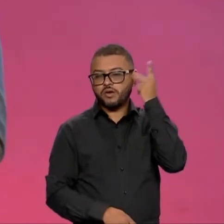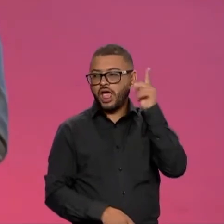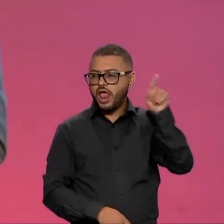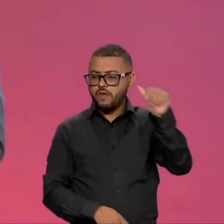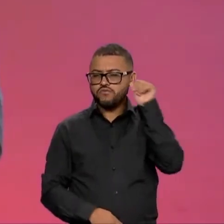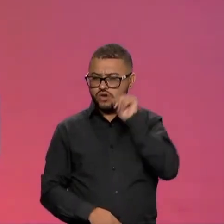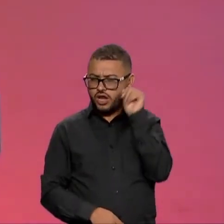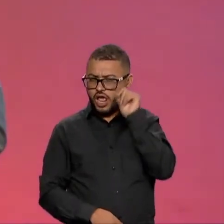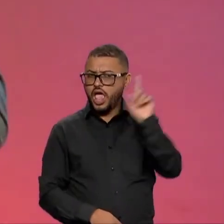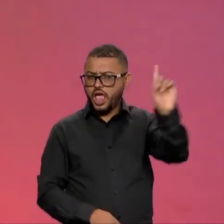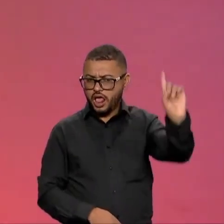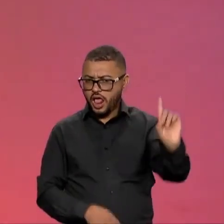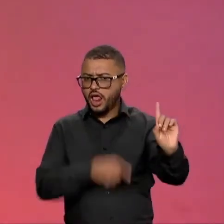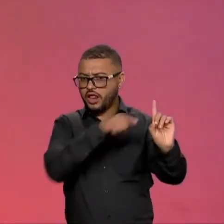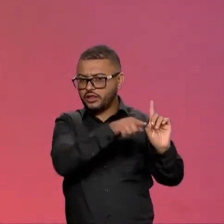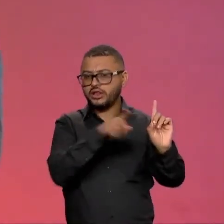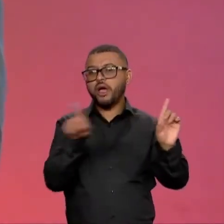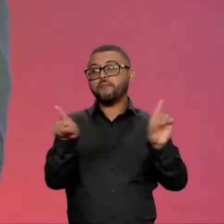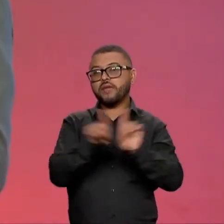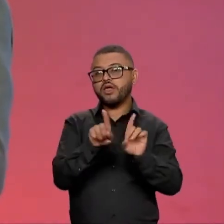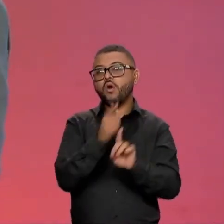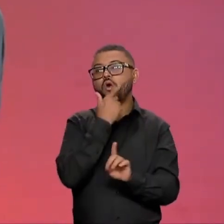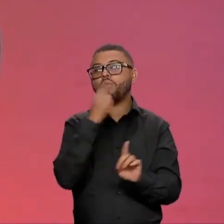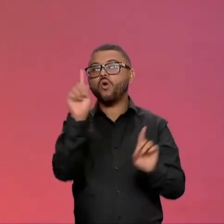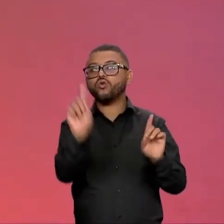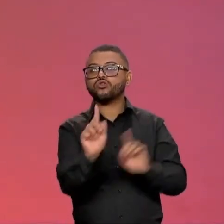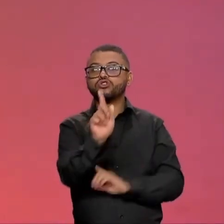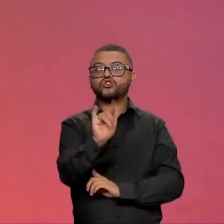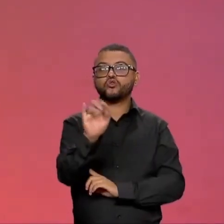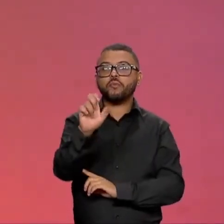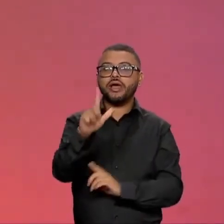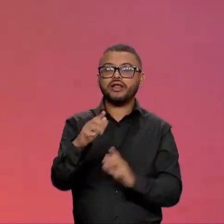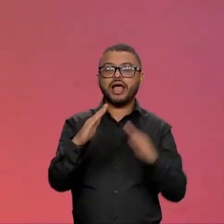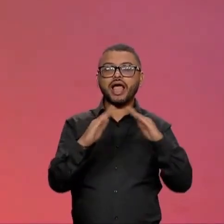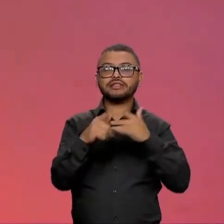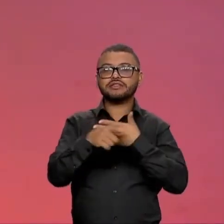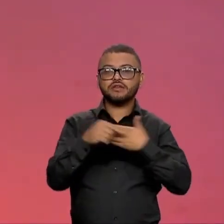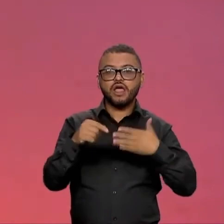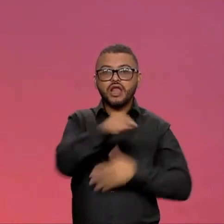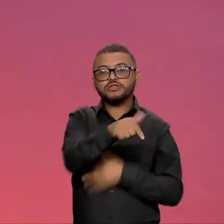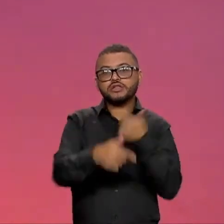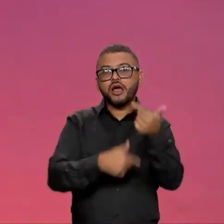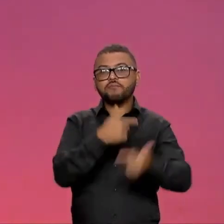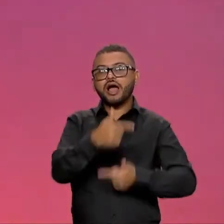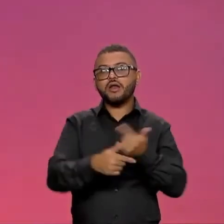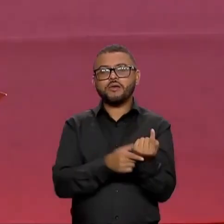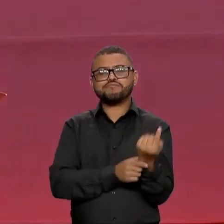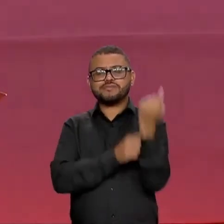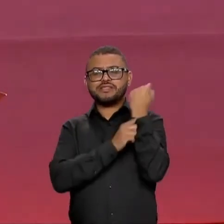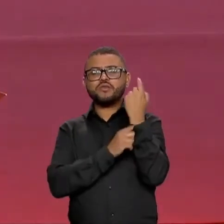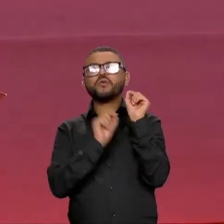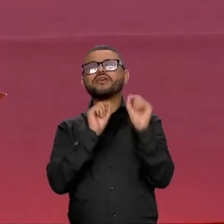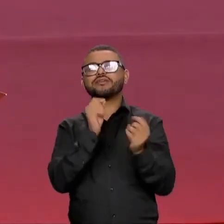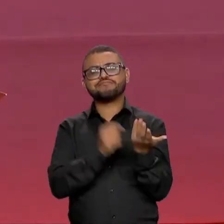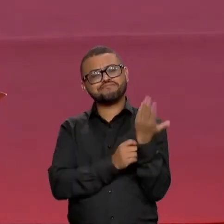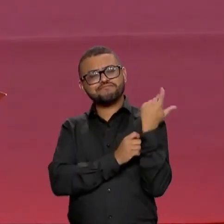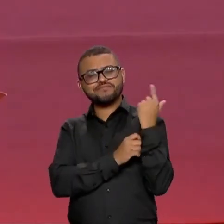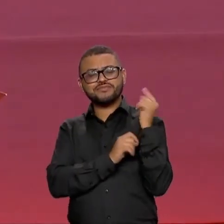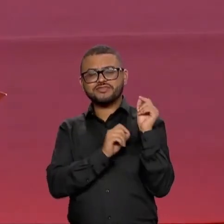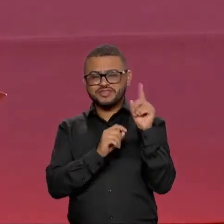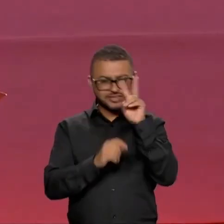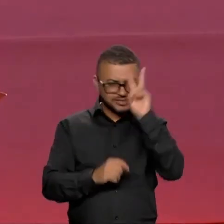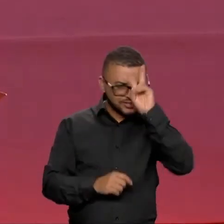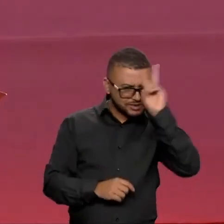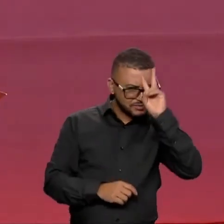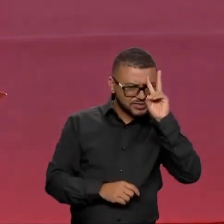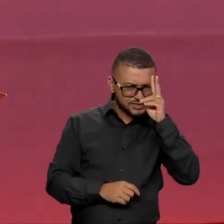essa companheira, junto com Gilberto Carvalho e a Casa Civil, fizeram uma coisa inédita no Brasil. Não sei se